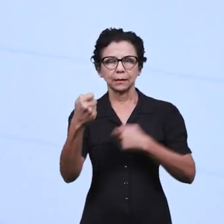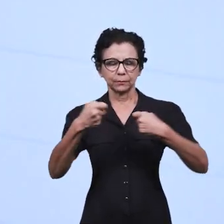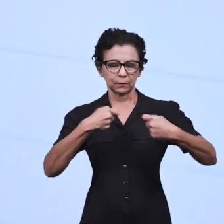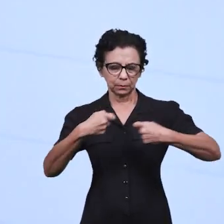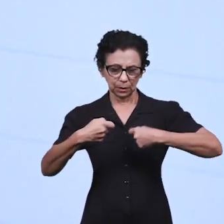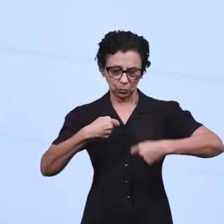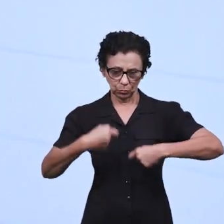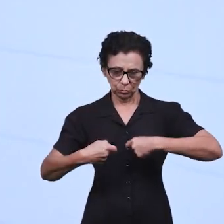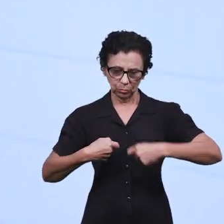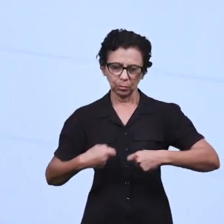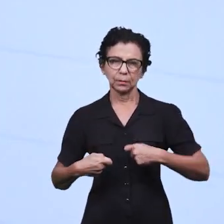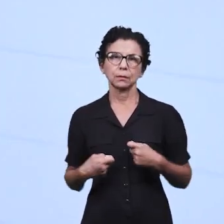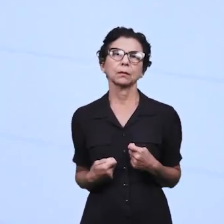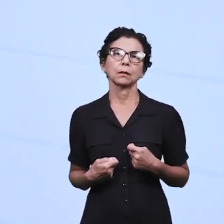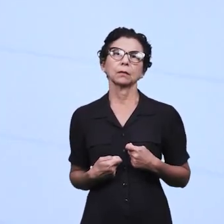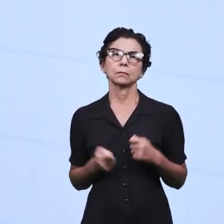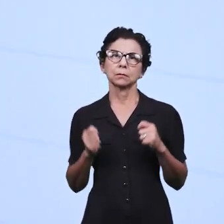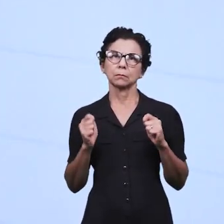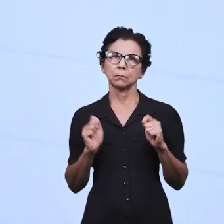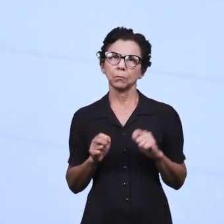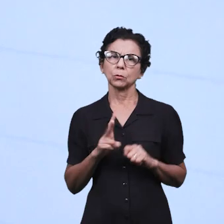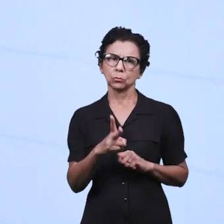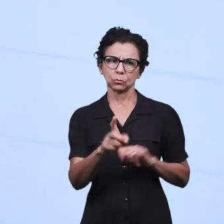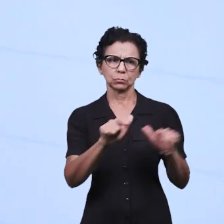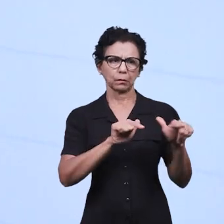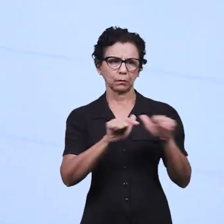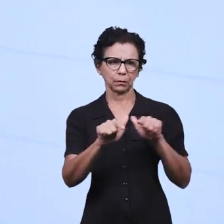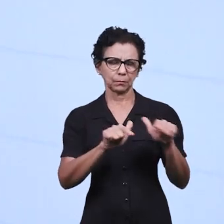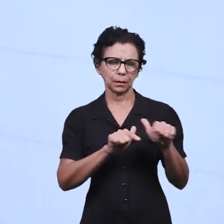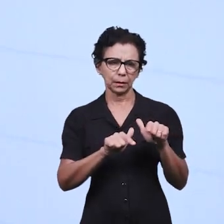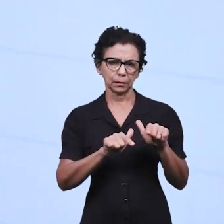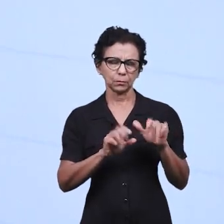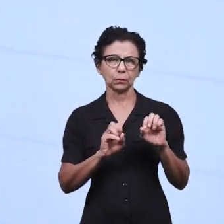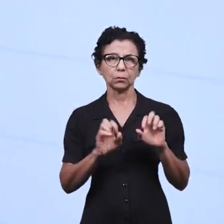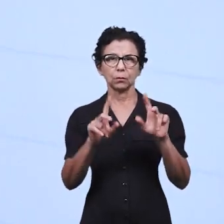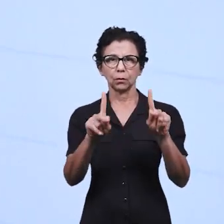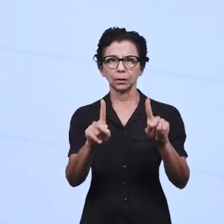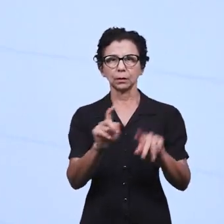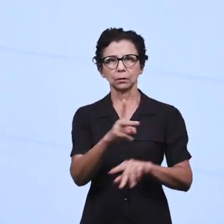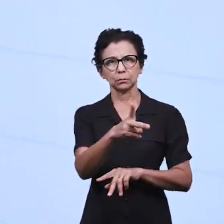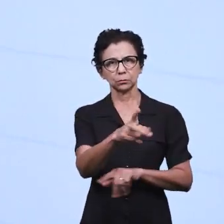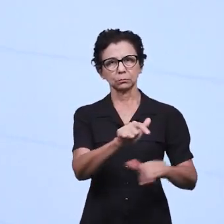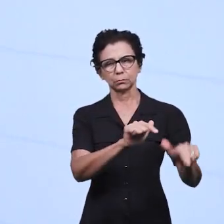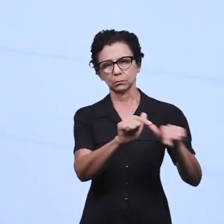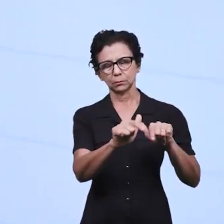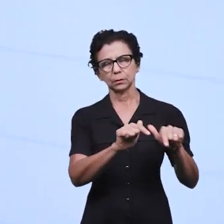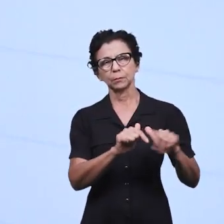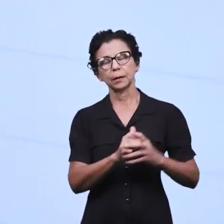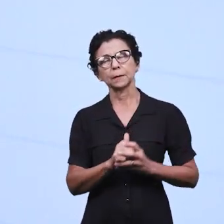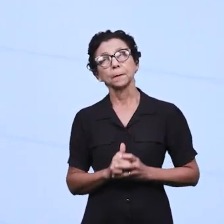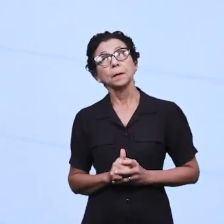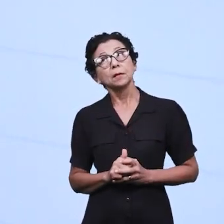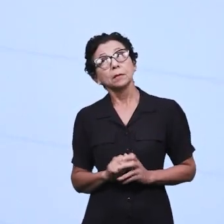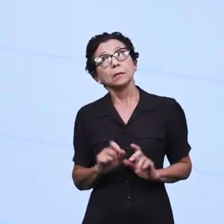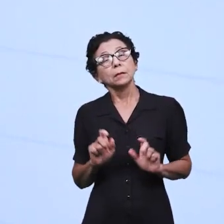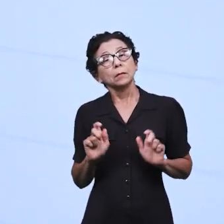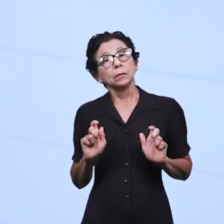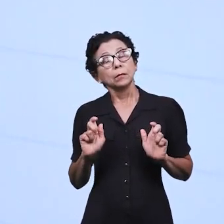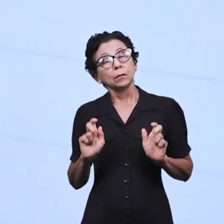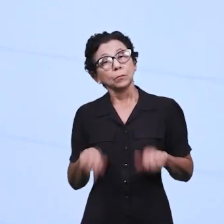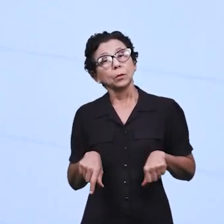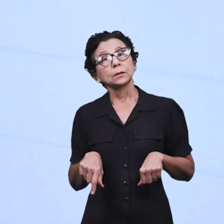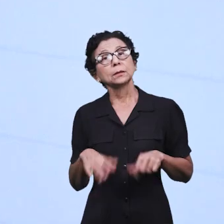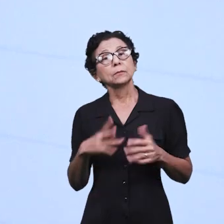doença grave, mas ela está em condição de permanecer no mercado de trabalho, tudo bem, tudo certo, permaneça no mercado de trabalho. Mas pode